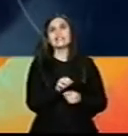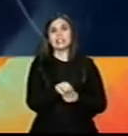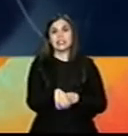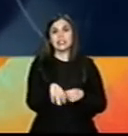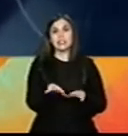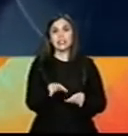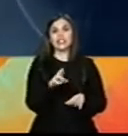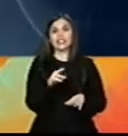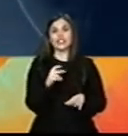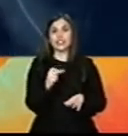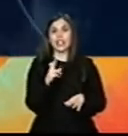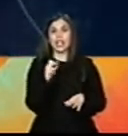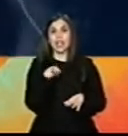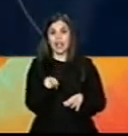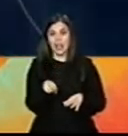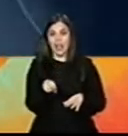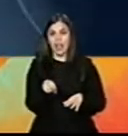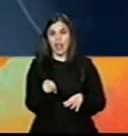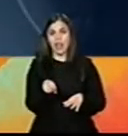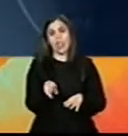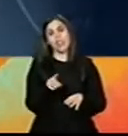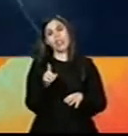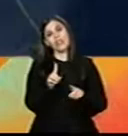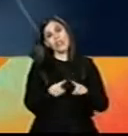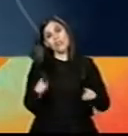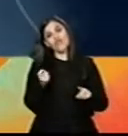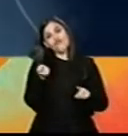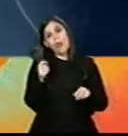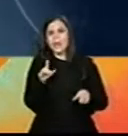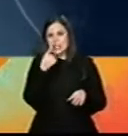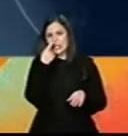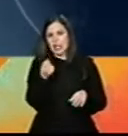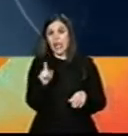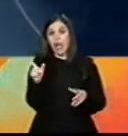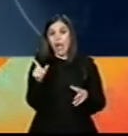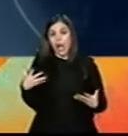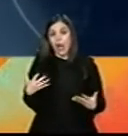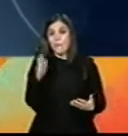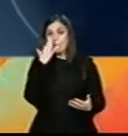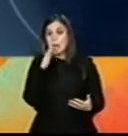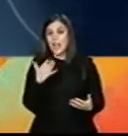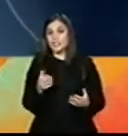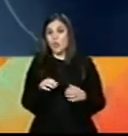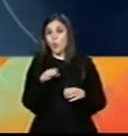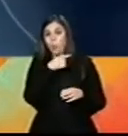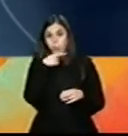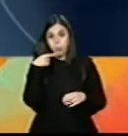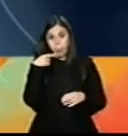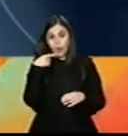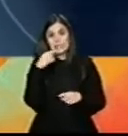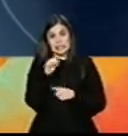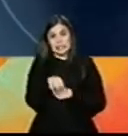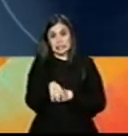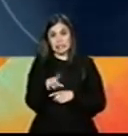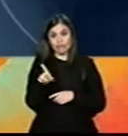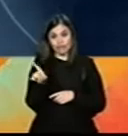que o charém ele é mais líquido também, sim, não é? Sim. Este aqui nós vamos fazer tipo, ele fica tipo um bolo. Como está aqui? Não é? Exatamente. Aí